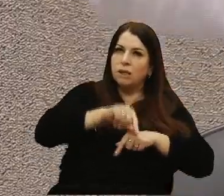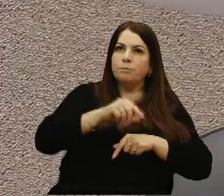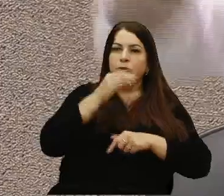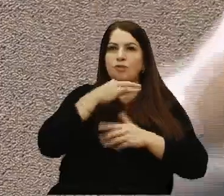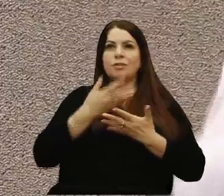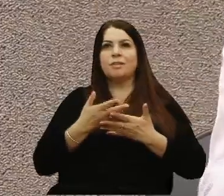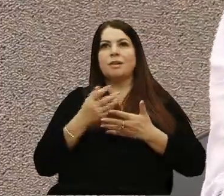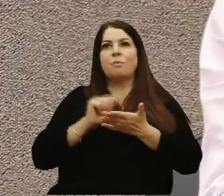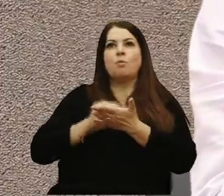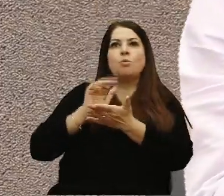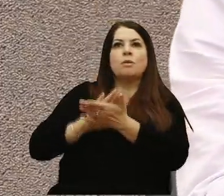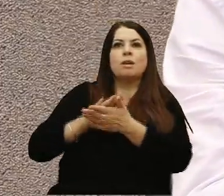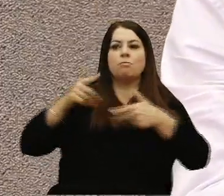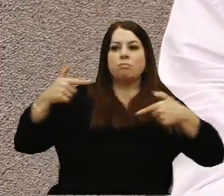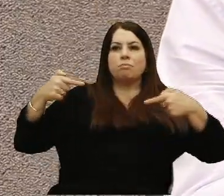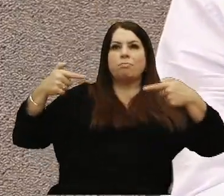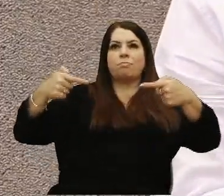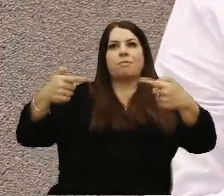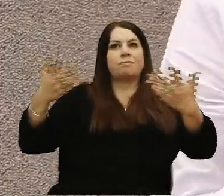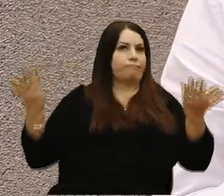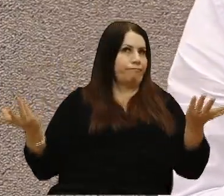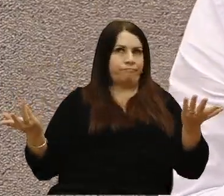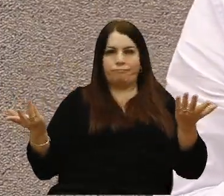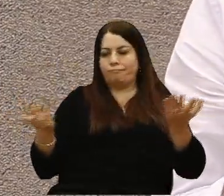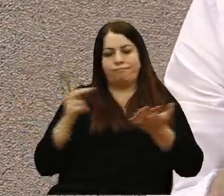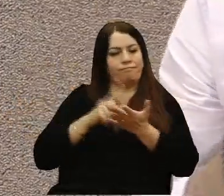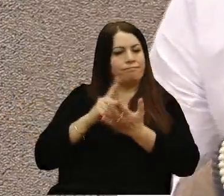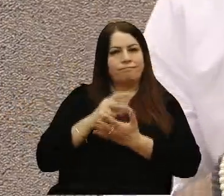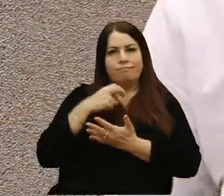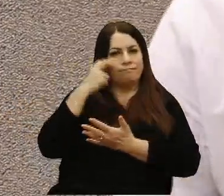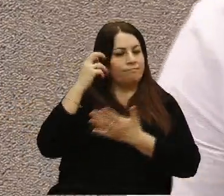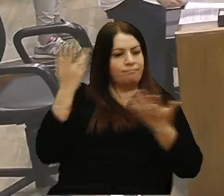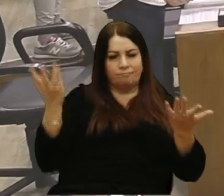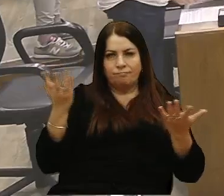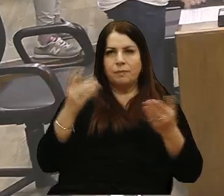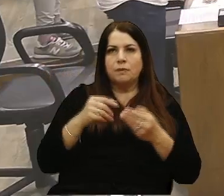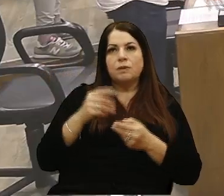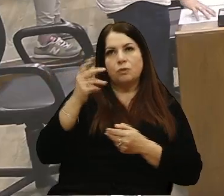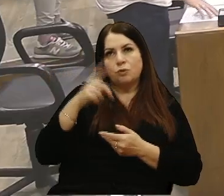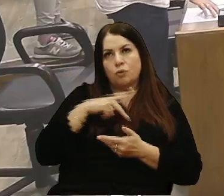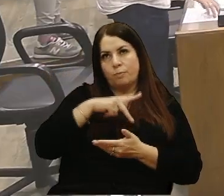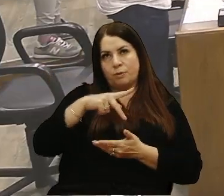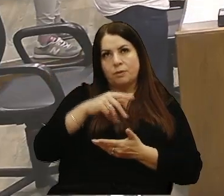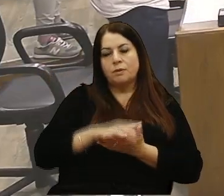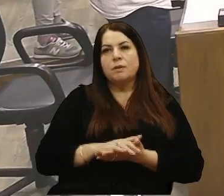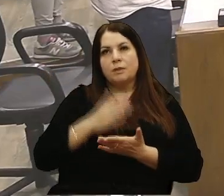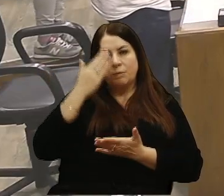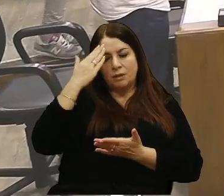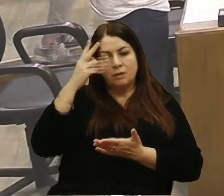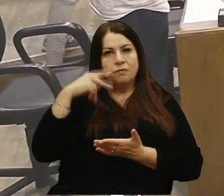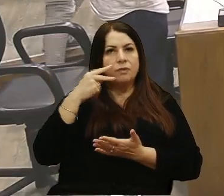tem que multar através de radar e pardal. Uma verdadeira vergonha, um fiasco. Seria isso, presidente. Obrigado, vereador